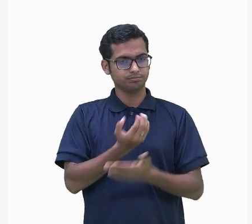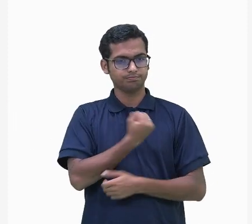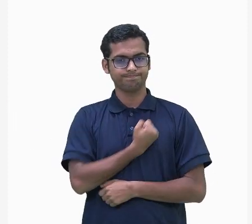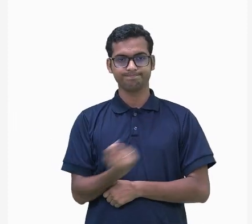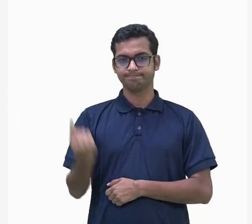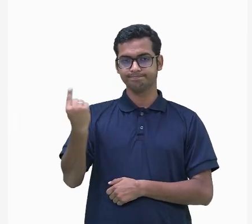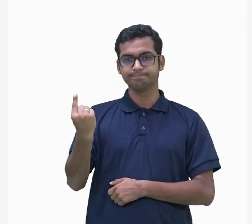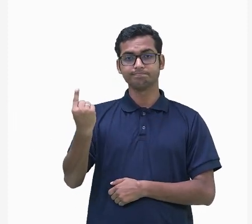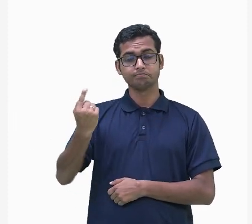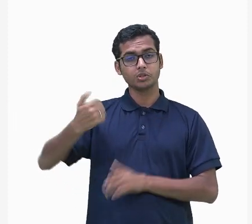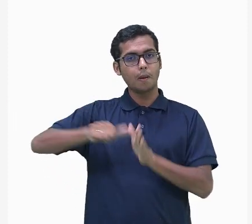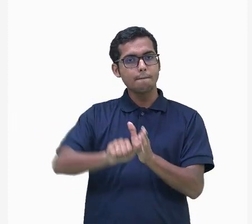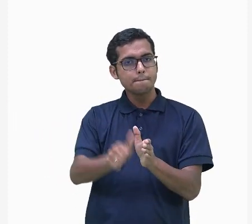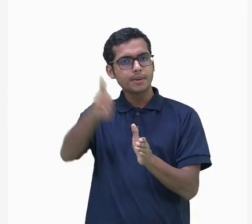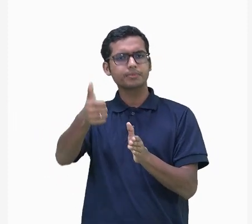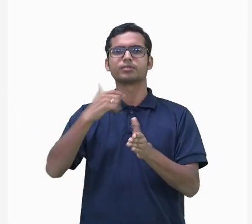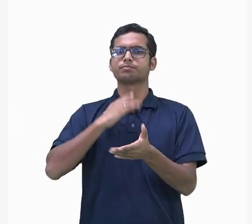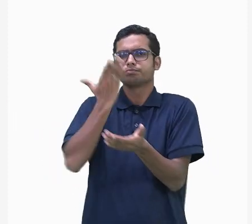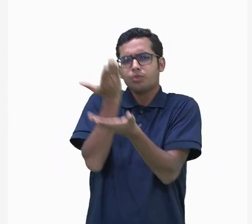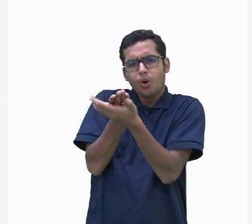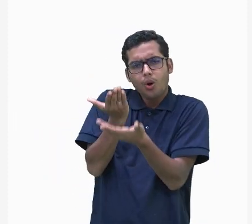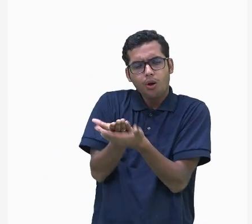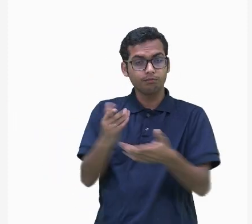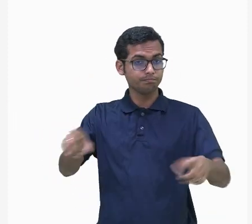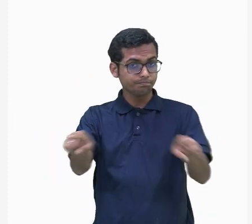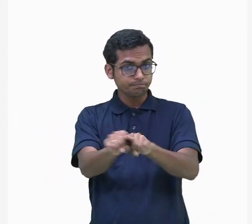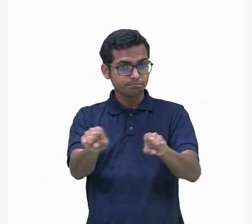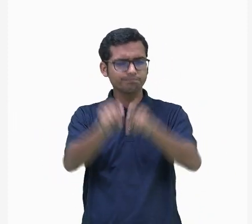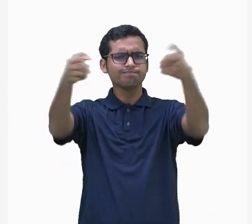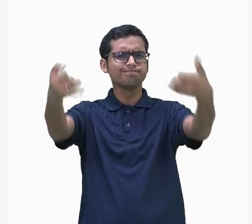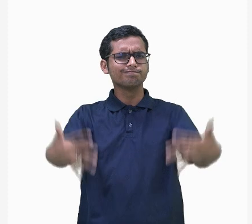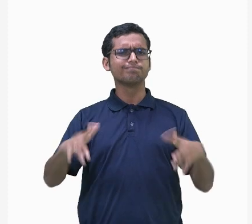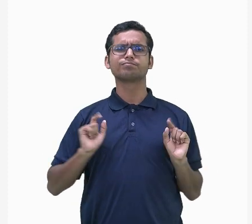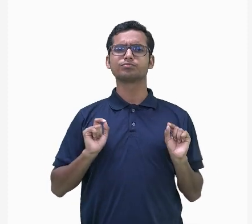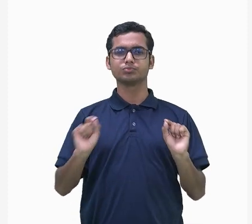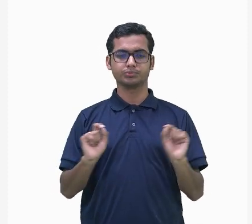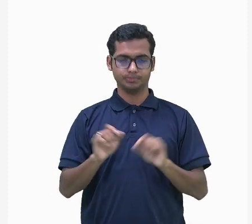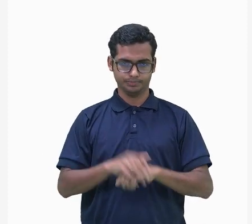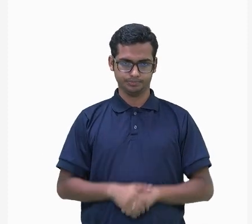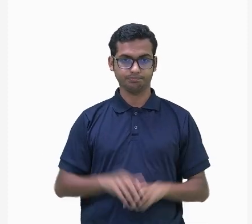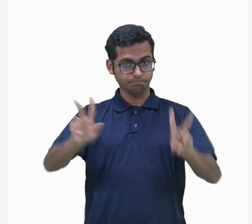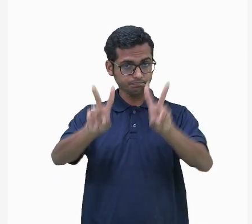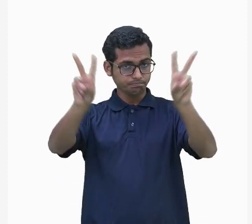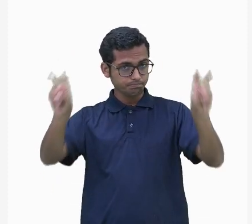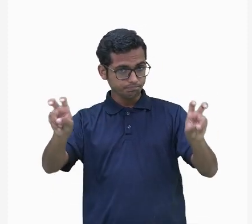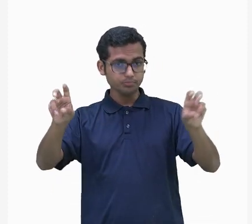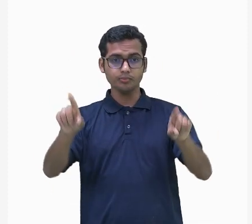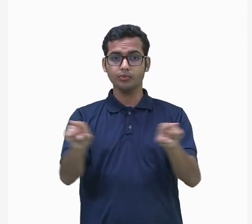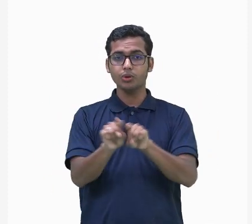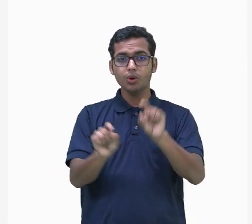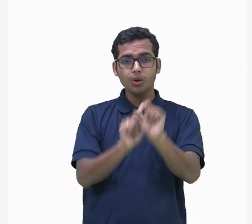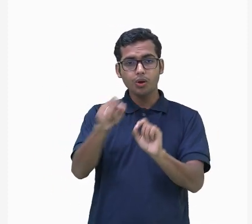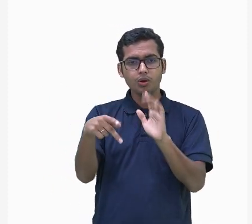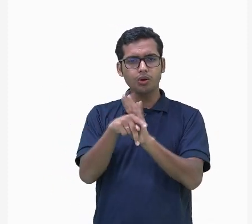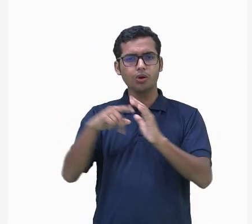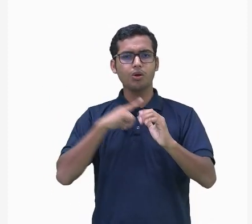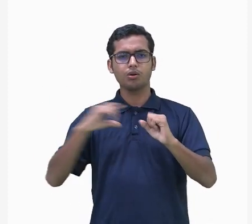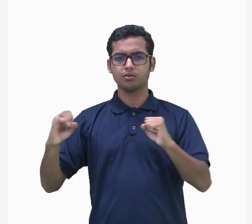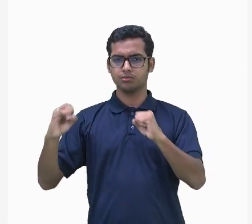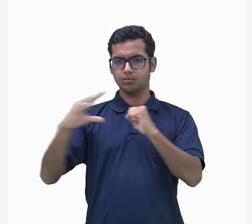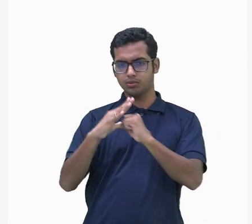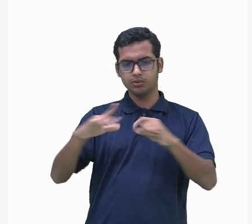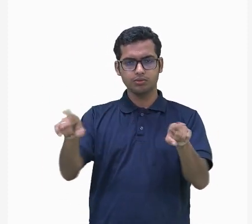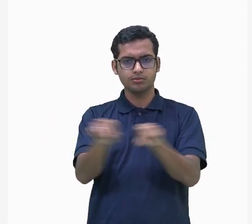primeira aula de história, a primeira aula que a gente vai abordar o seguinte tema: objeto de conhecimento, a questão do iluminismo e